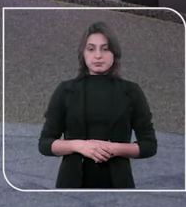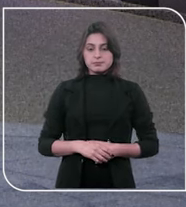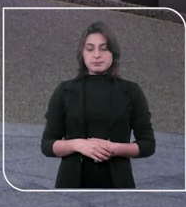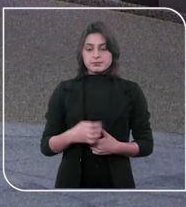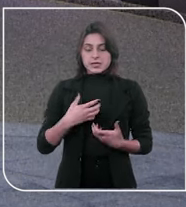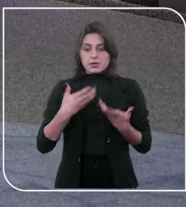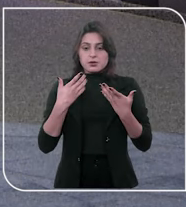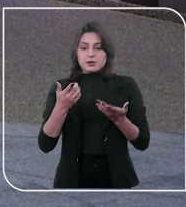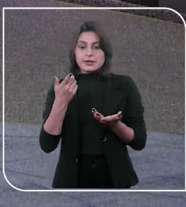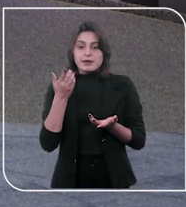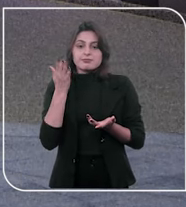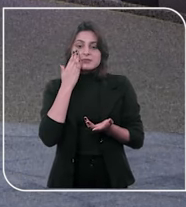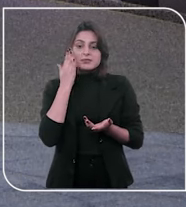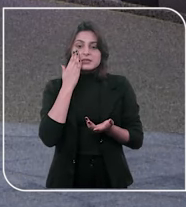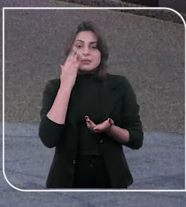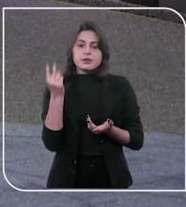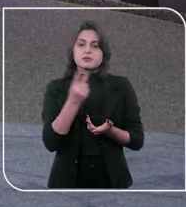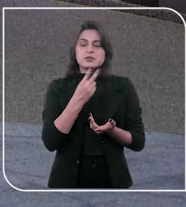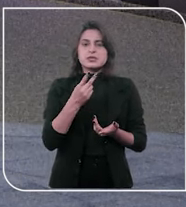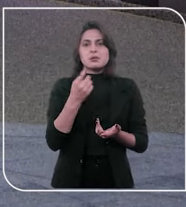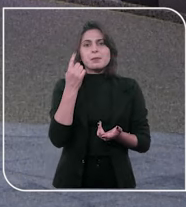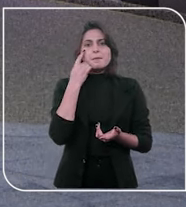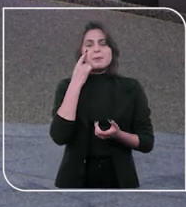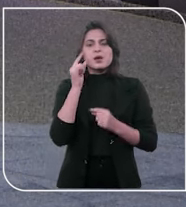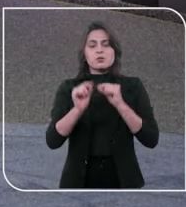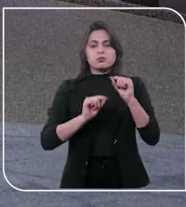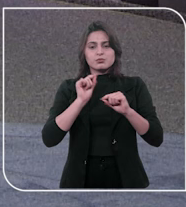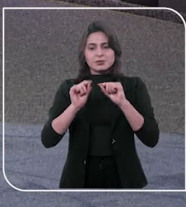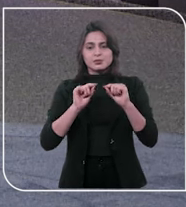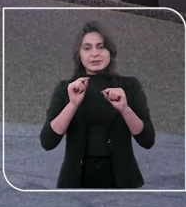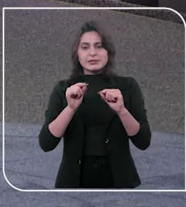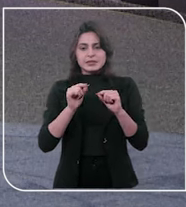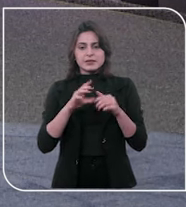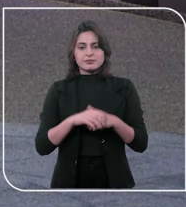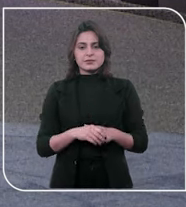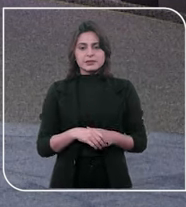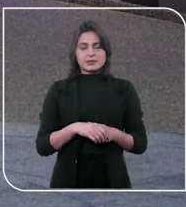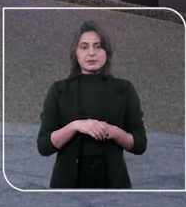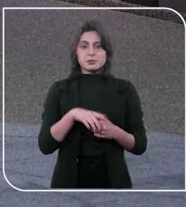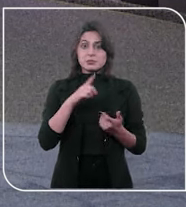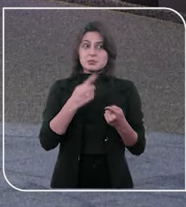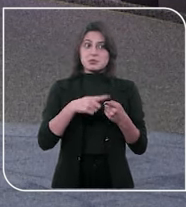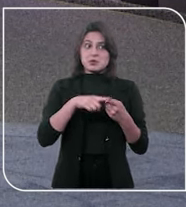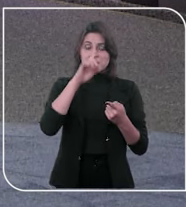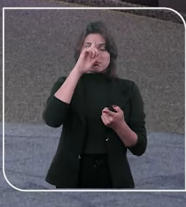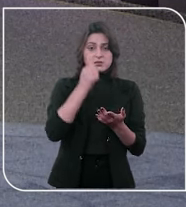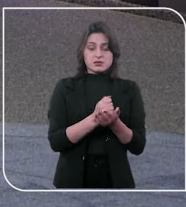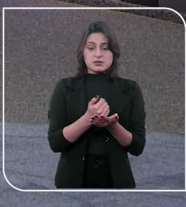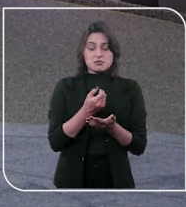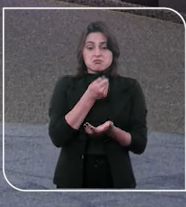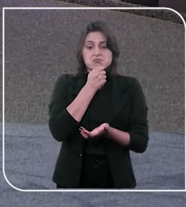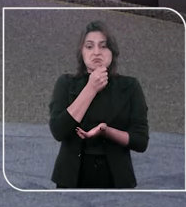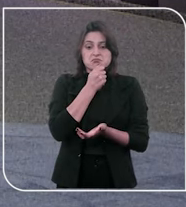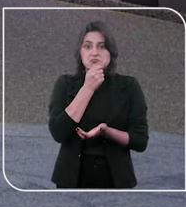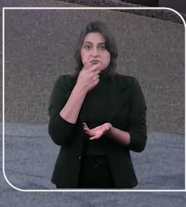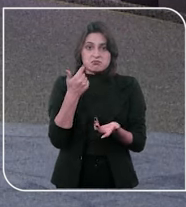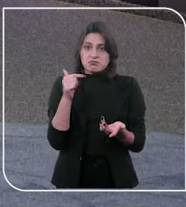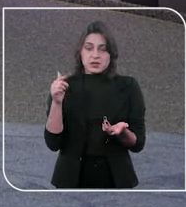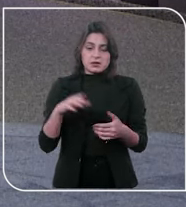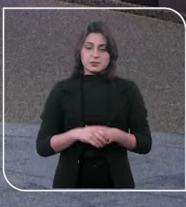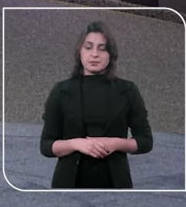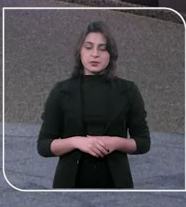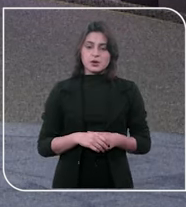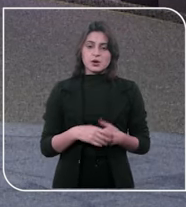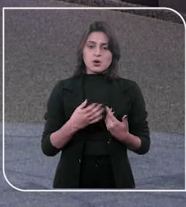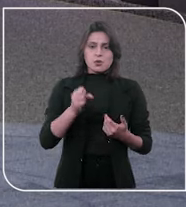Federal, que ainda não há uma definição. Como é que o Judiciário, então, vem se posicionando? Os demais tribunais do país, o STJ, enfim, professora